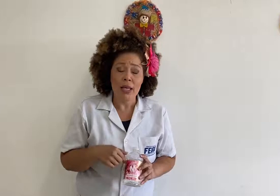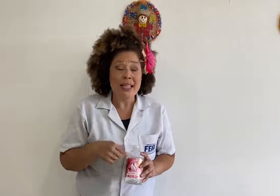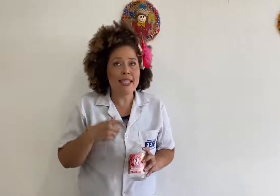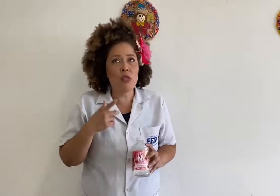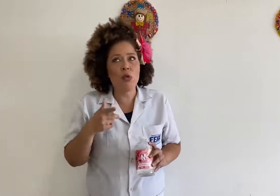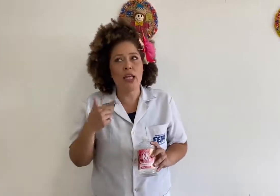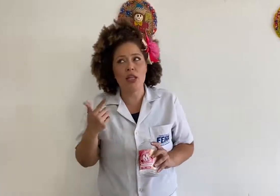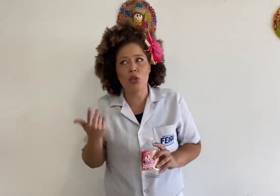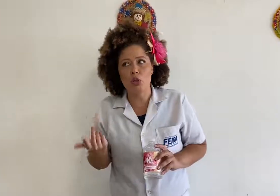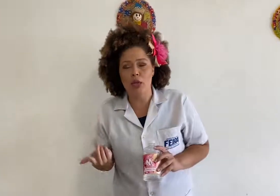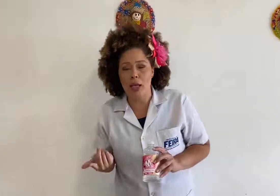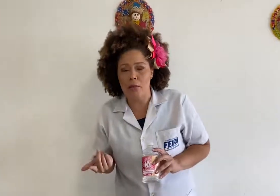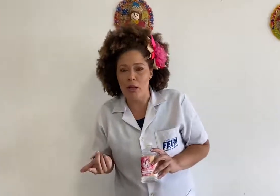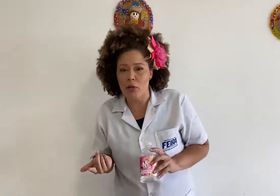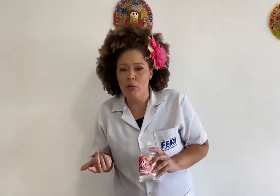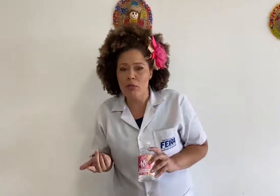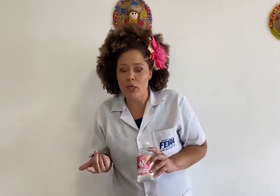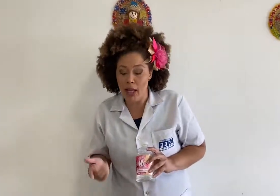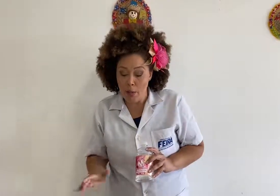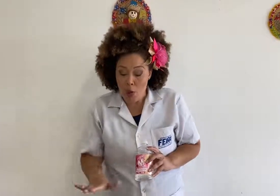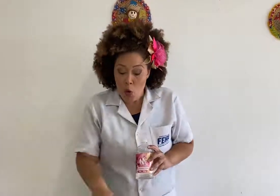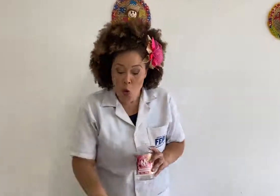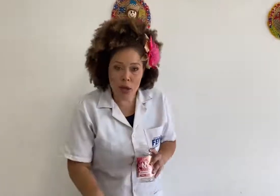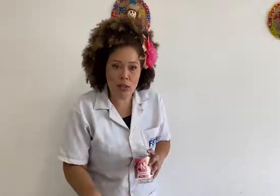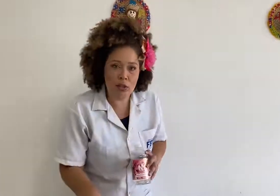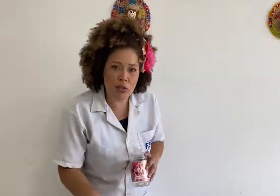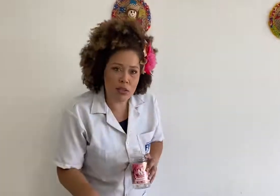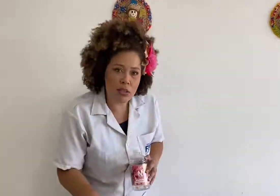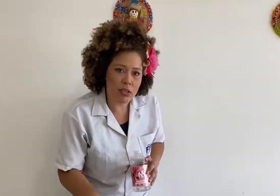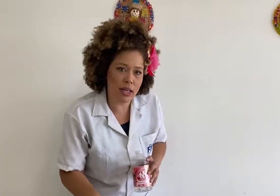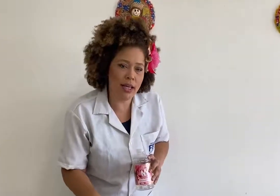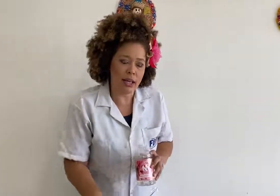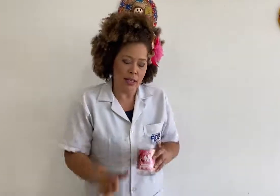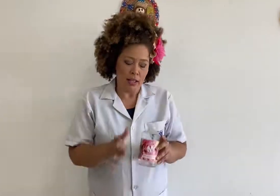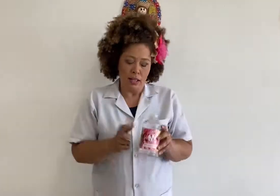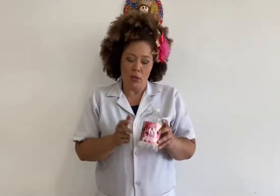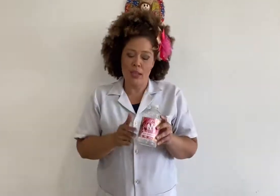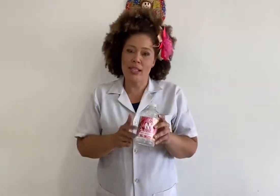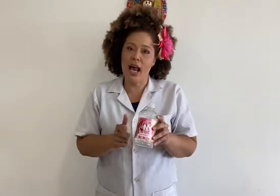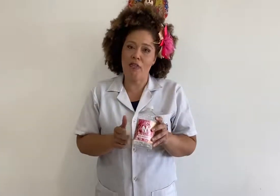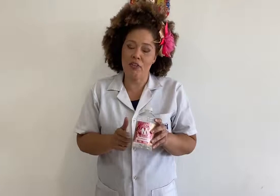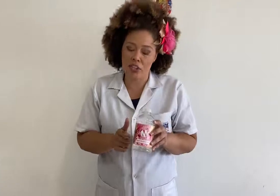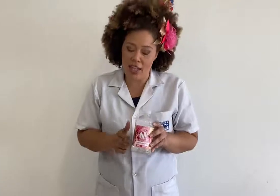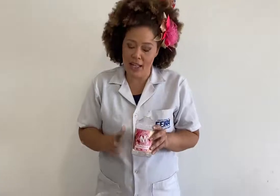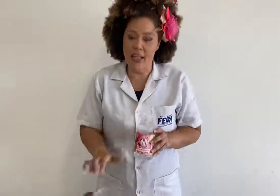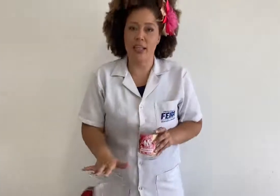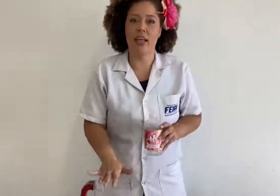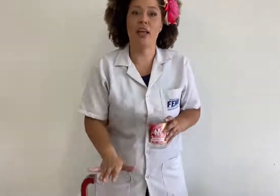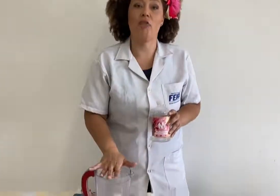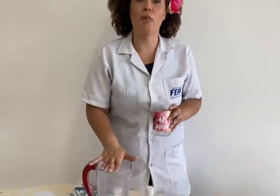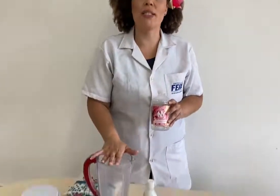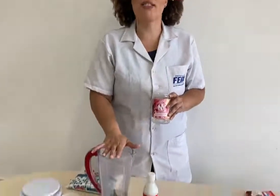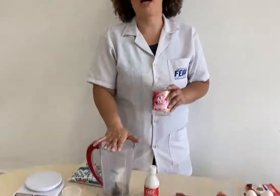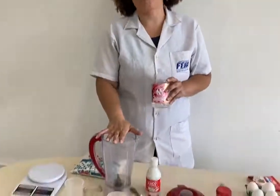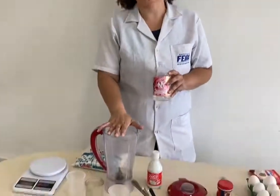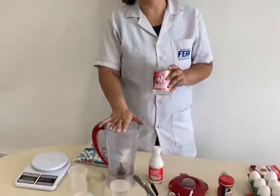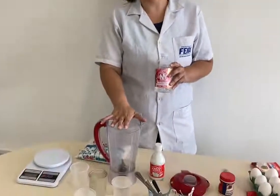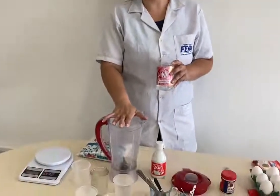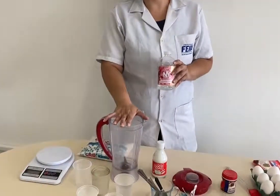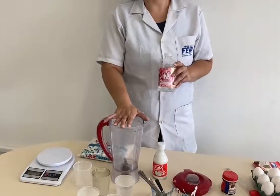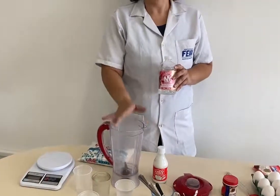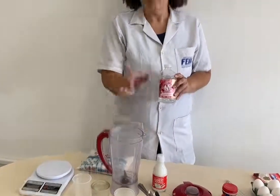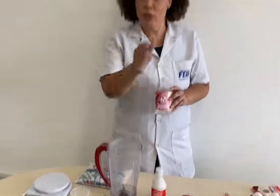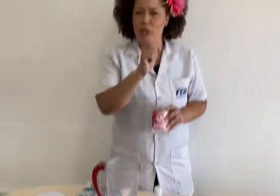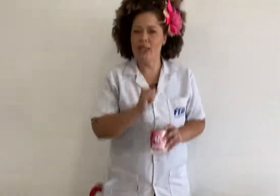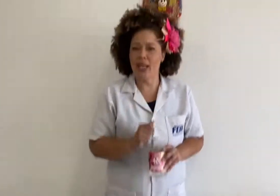também? Se um litro tem mil, né? Quantos, né? Quantas garrafinhas dessa aqui eu vou precisar para formar